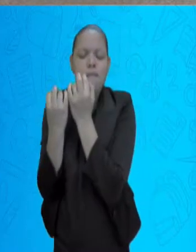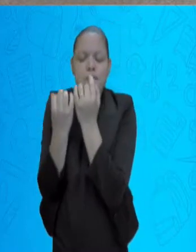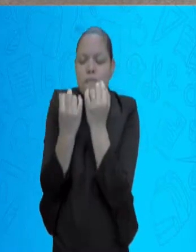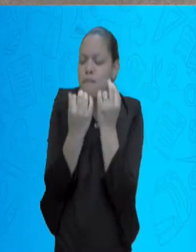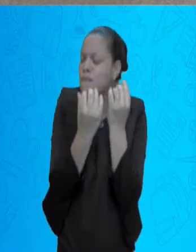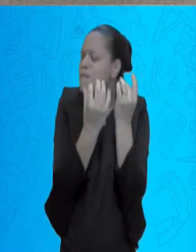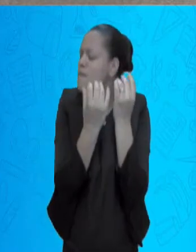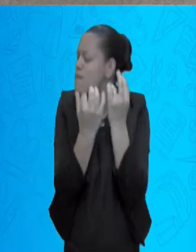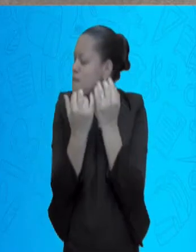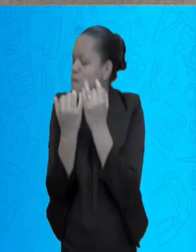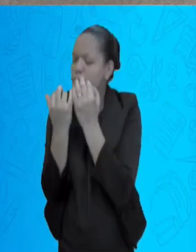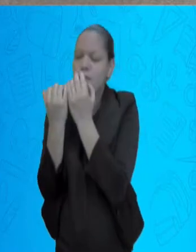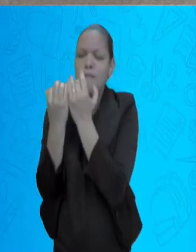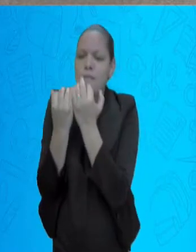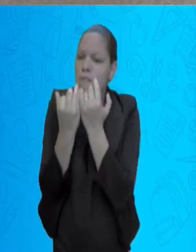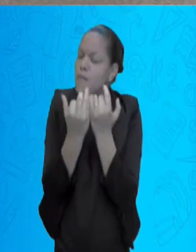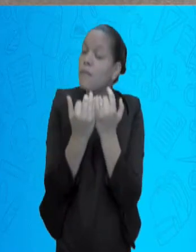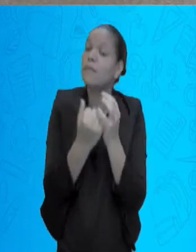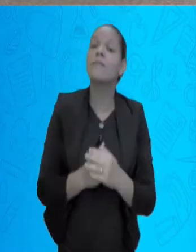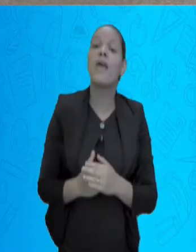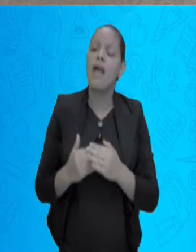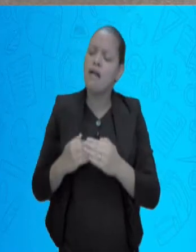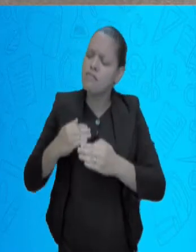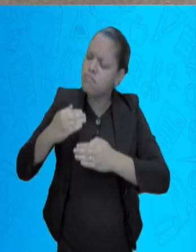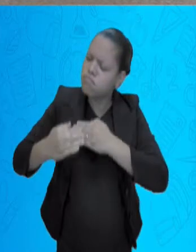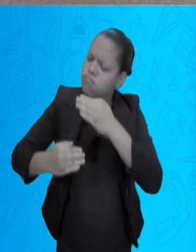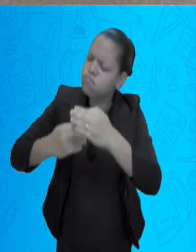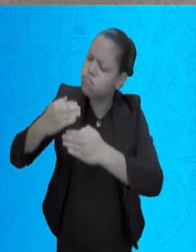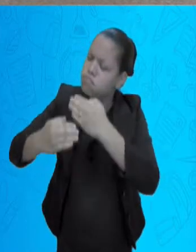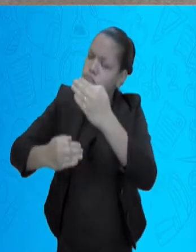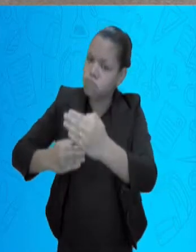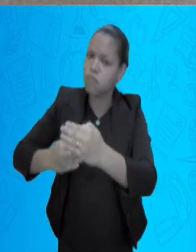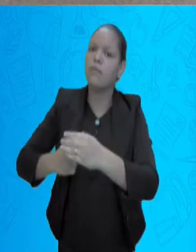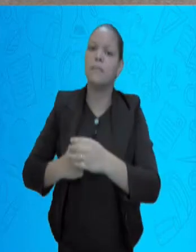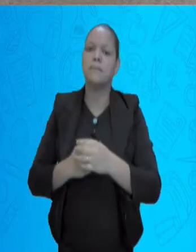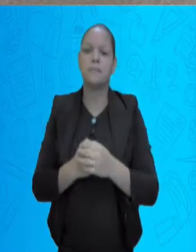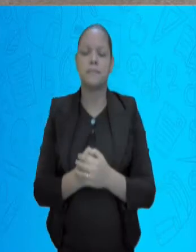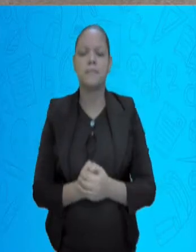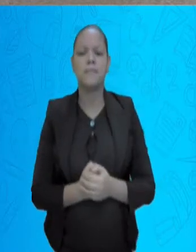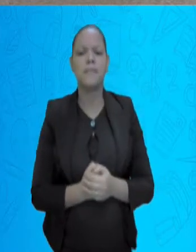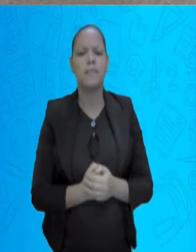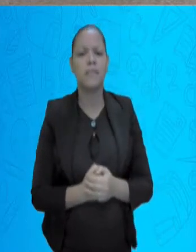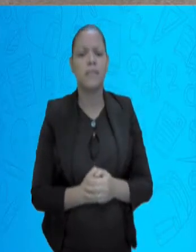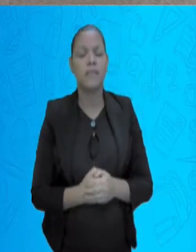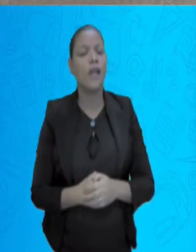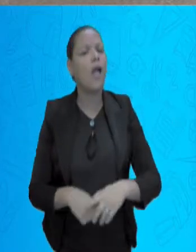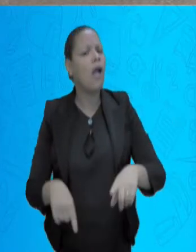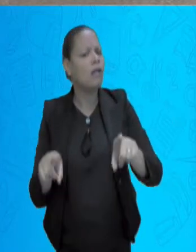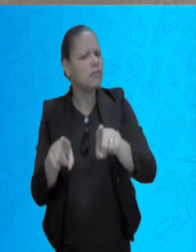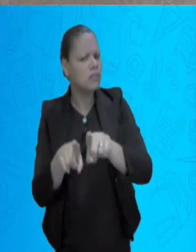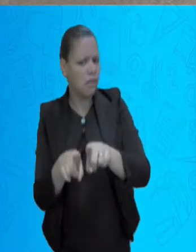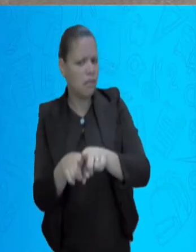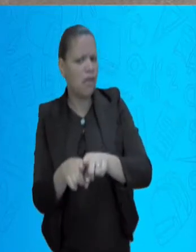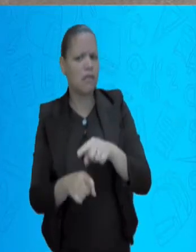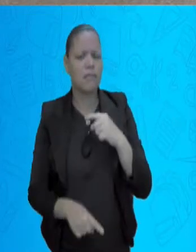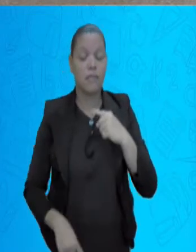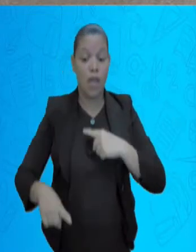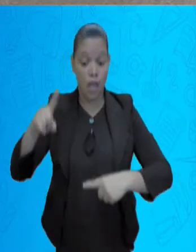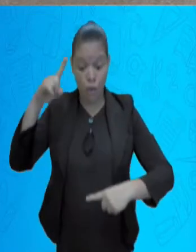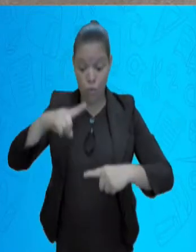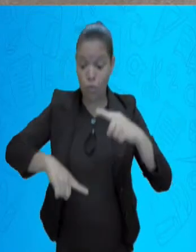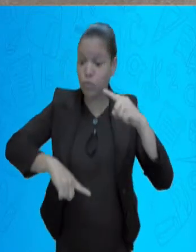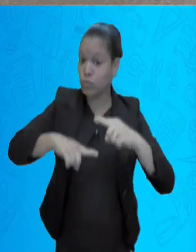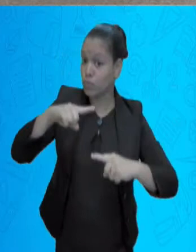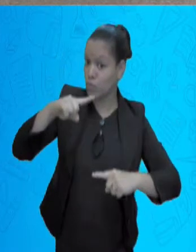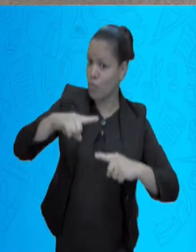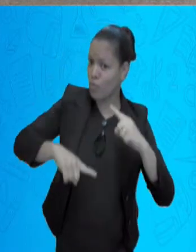animal e assim por diante. E a partir disso aí é que os instrumentos foram